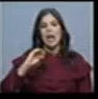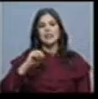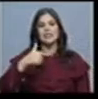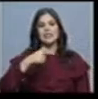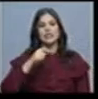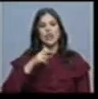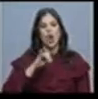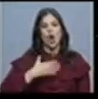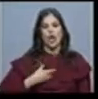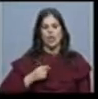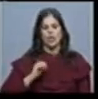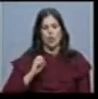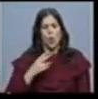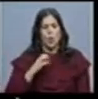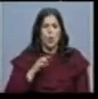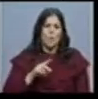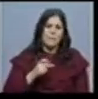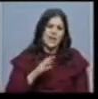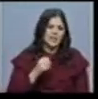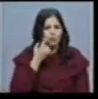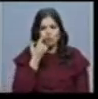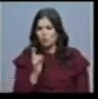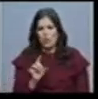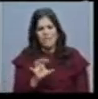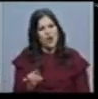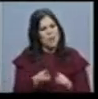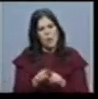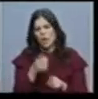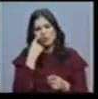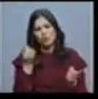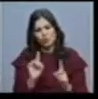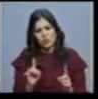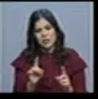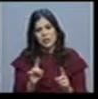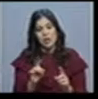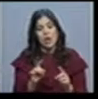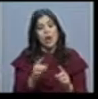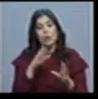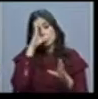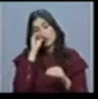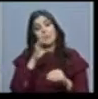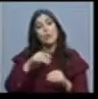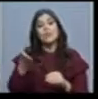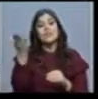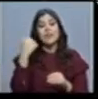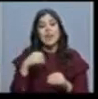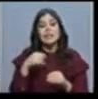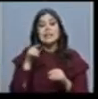corpo com este tipo de forma. O que quer dizer que, venha de onde ele vier, este